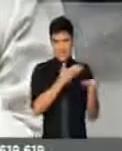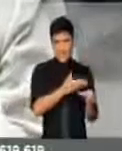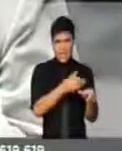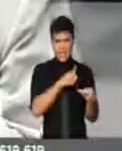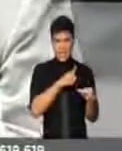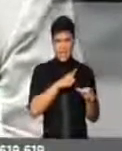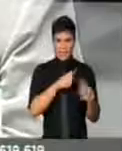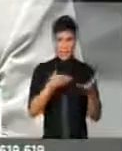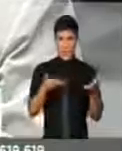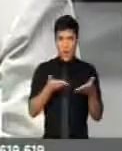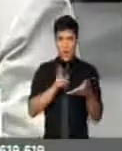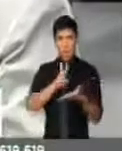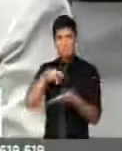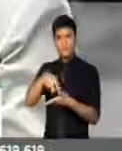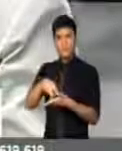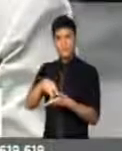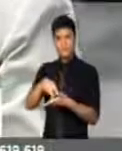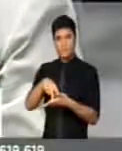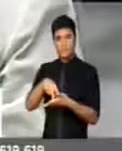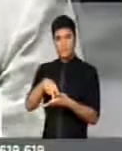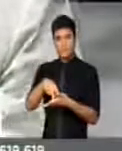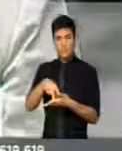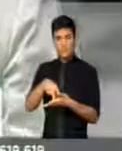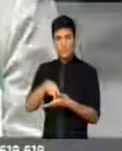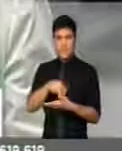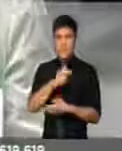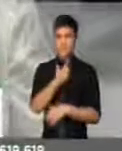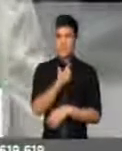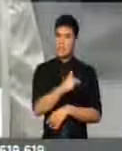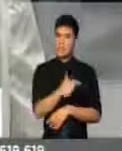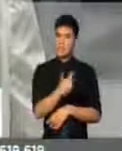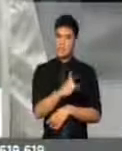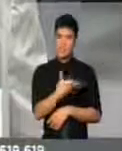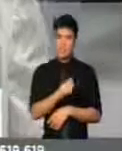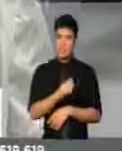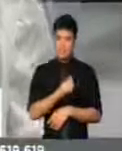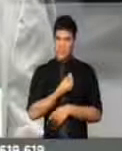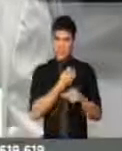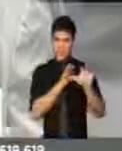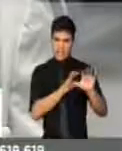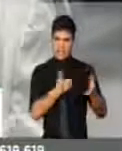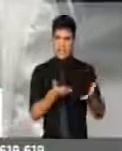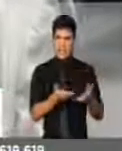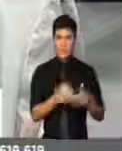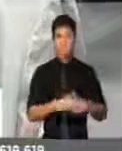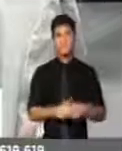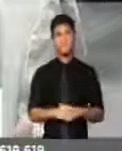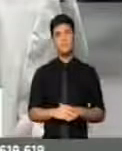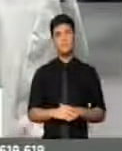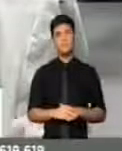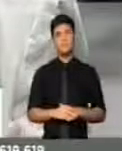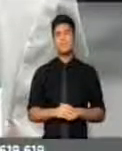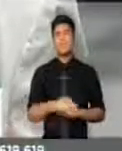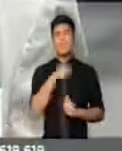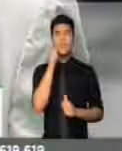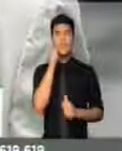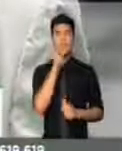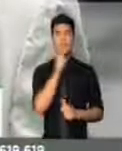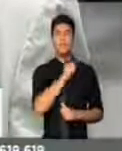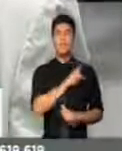está tendo hoje aí no Senado, não estaria passando pelo que passou. O que é que fez a